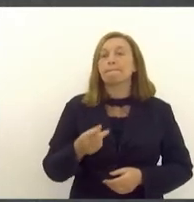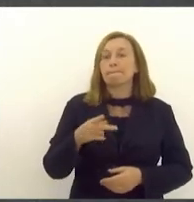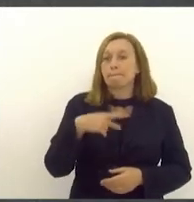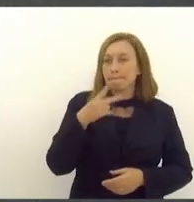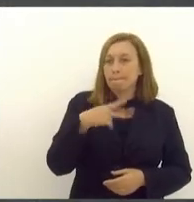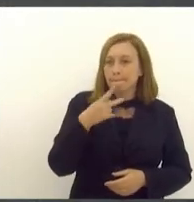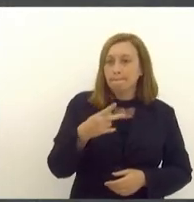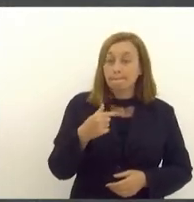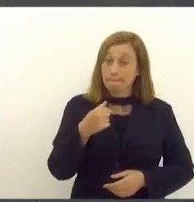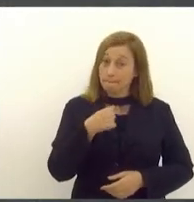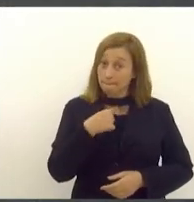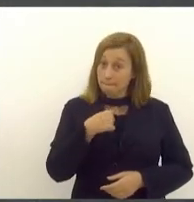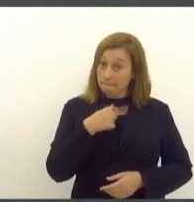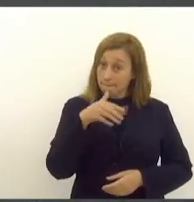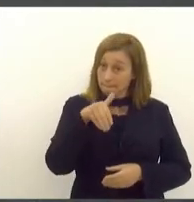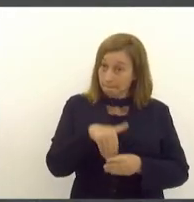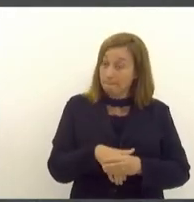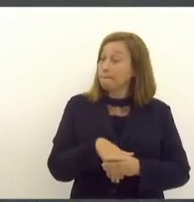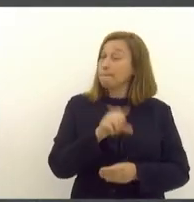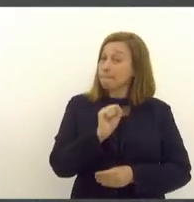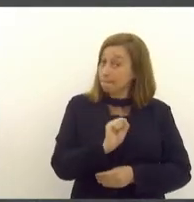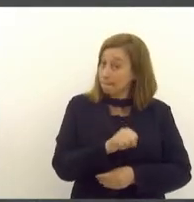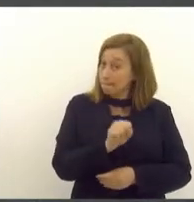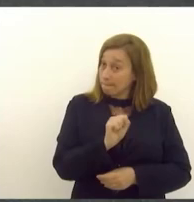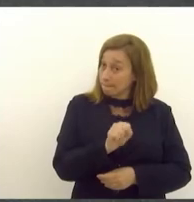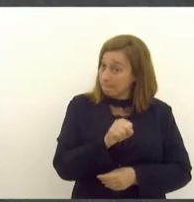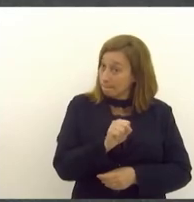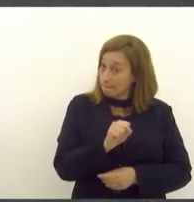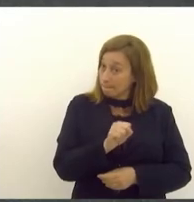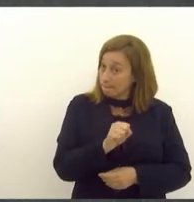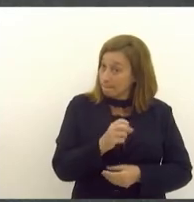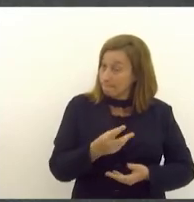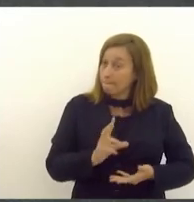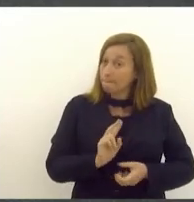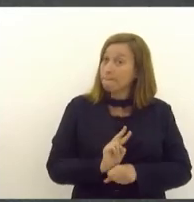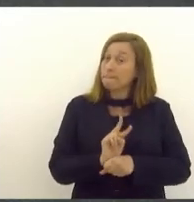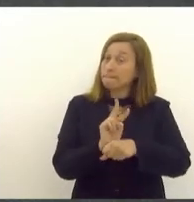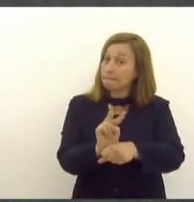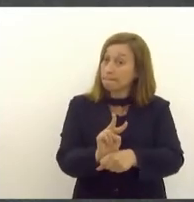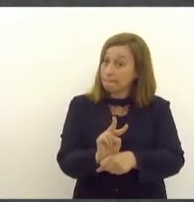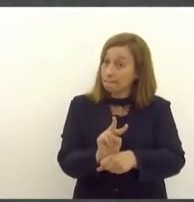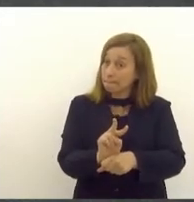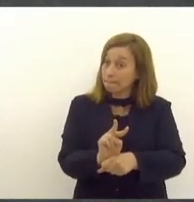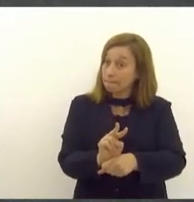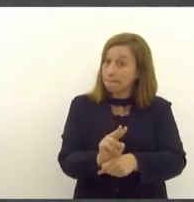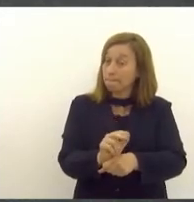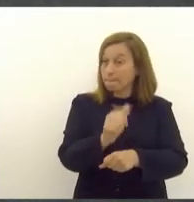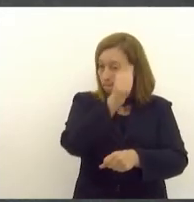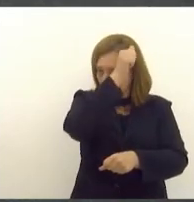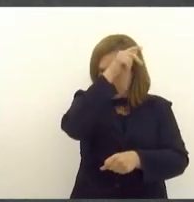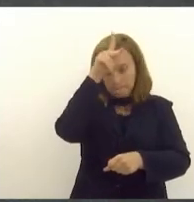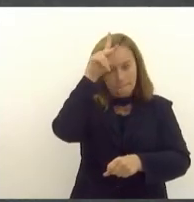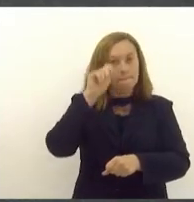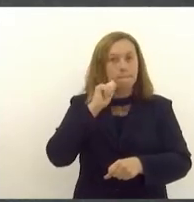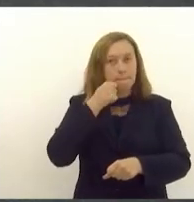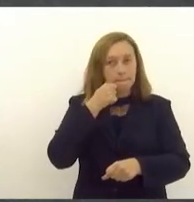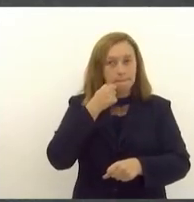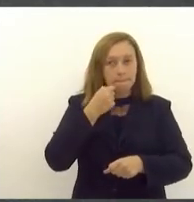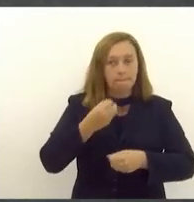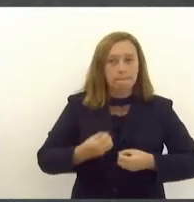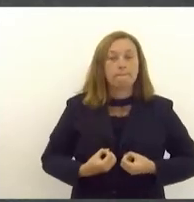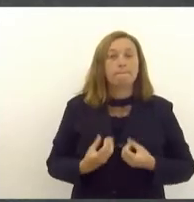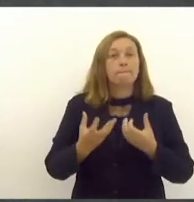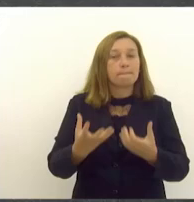referindo Eu votei favorável a essa empréstimo ao prefeito Eduardo Paes a doação